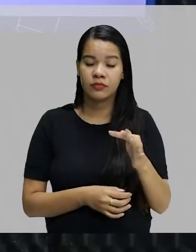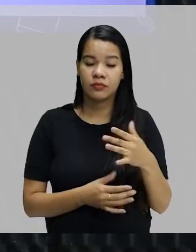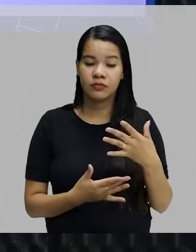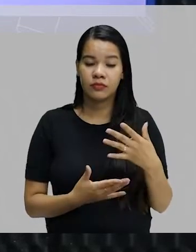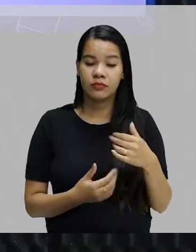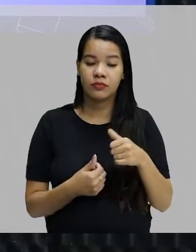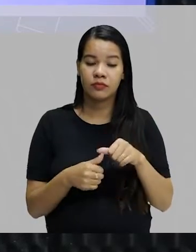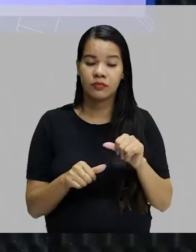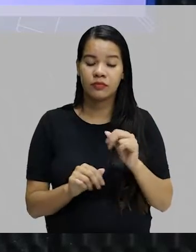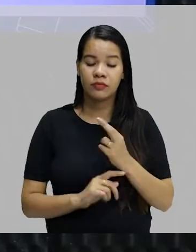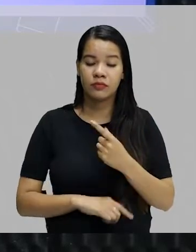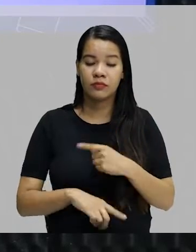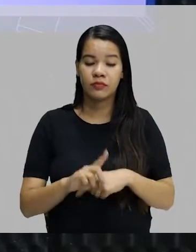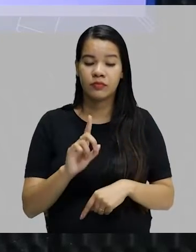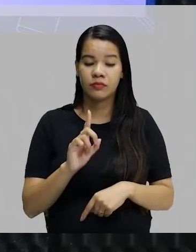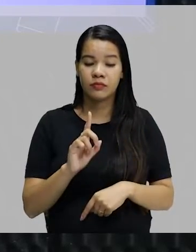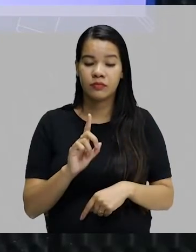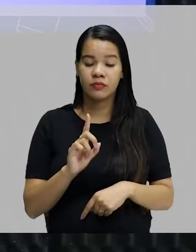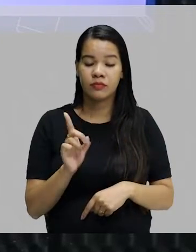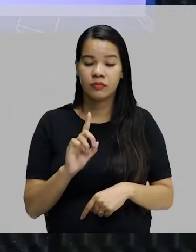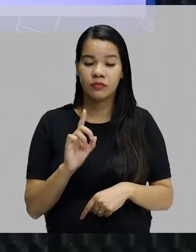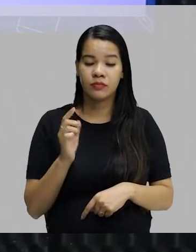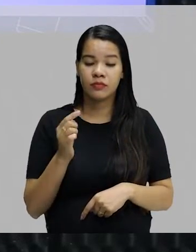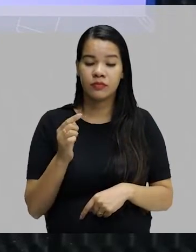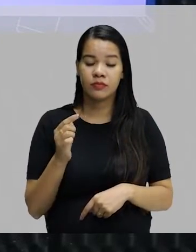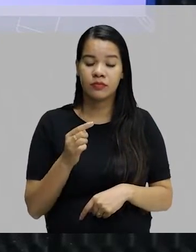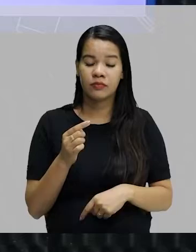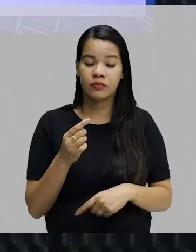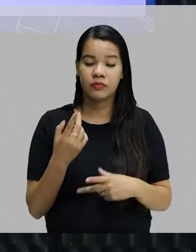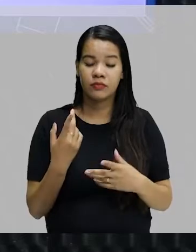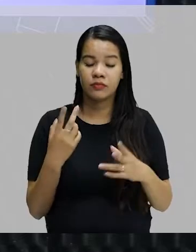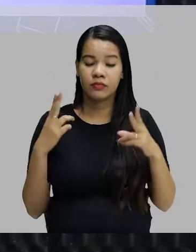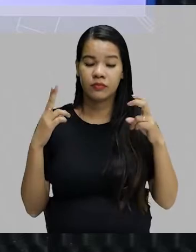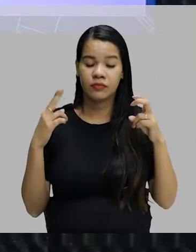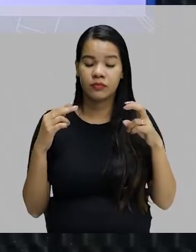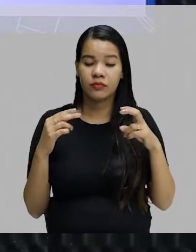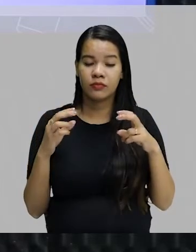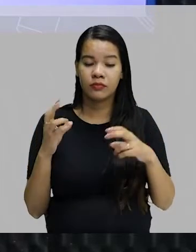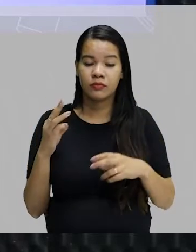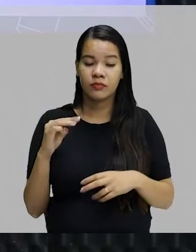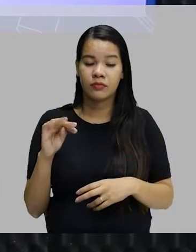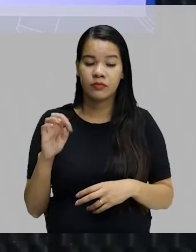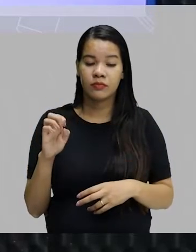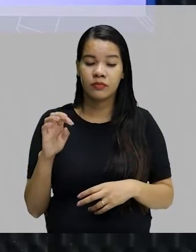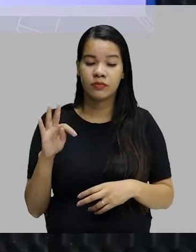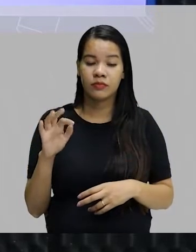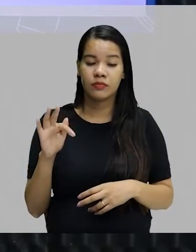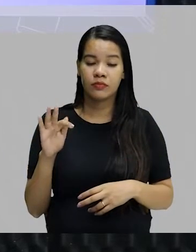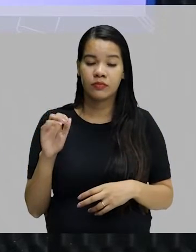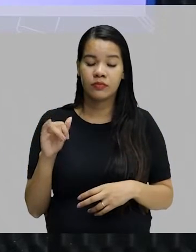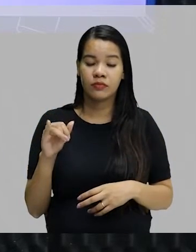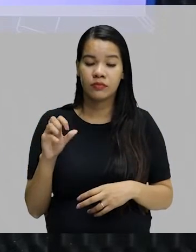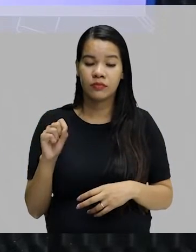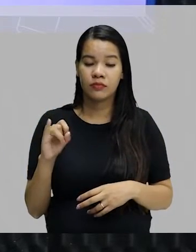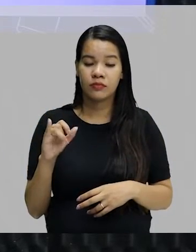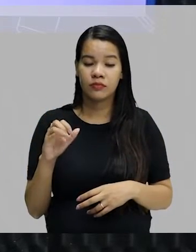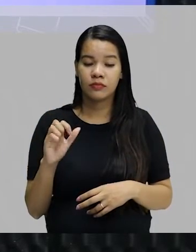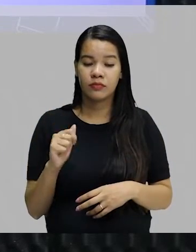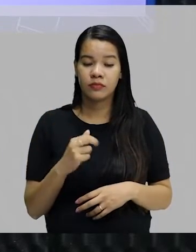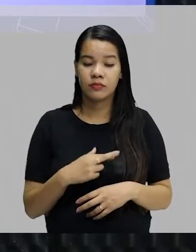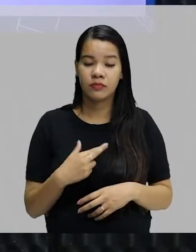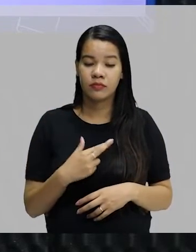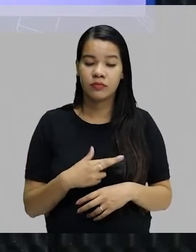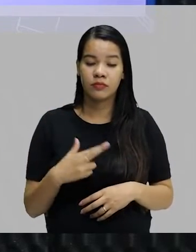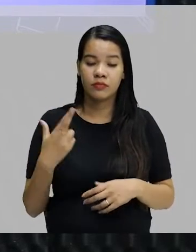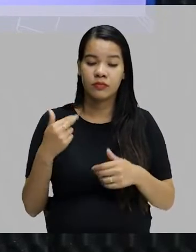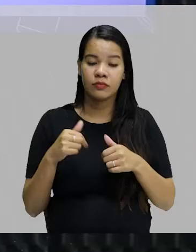está para além. E não é essa questão da metafísica religiosa que está na filosofia de Wittgenstein. É